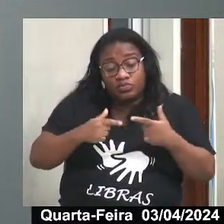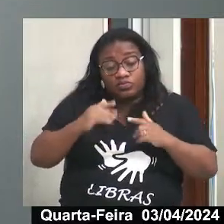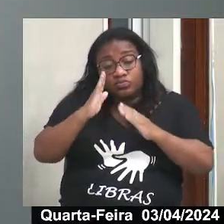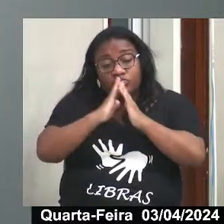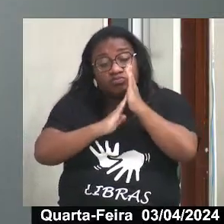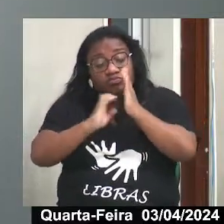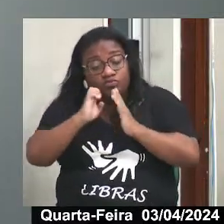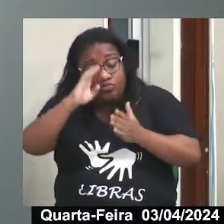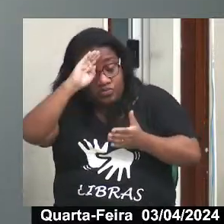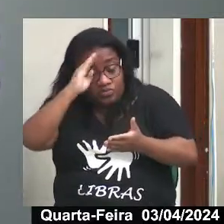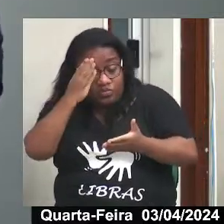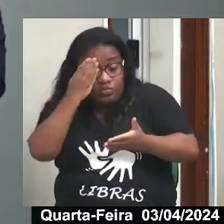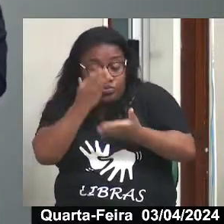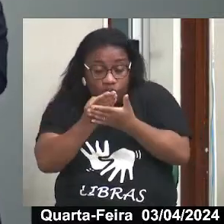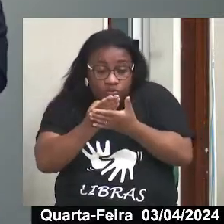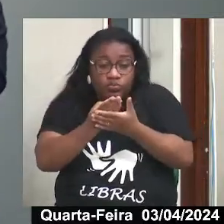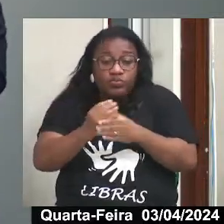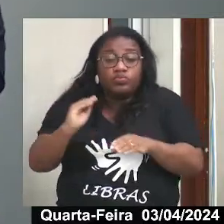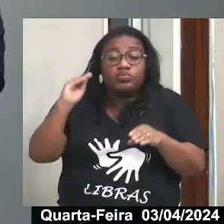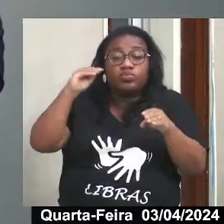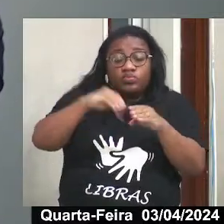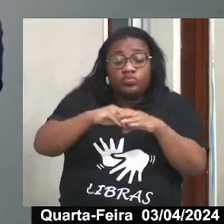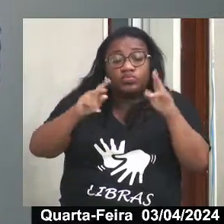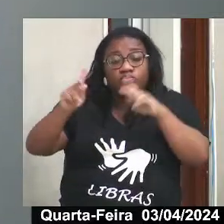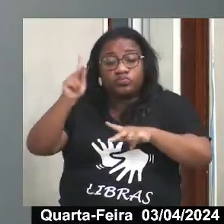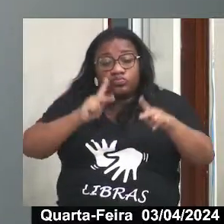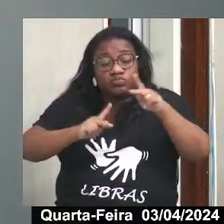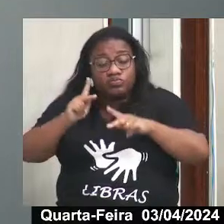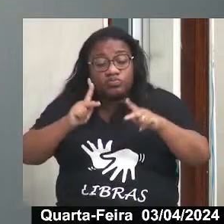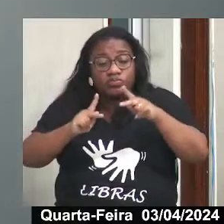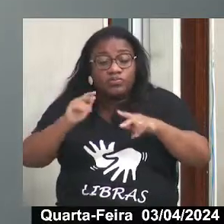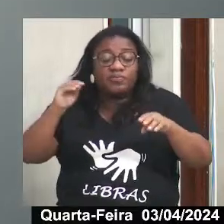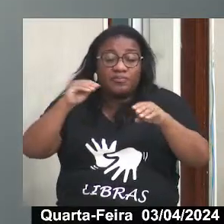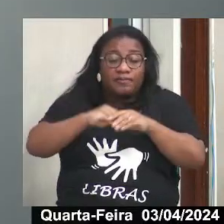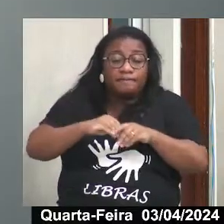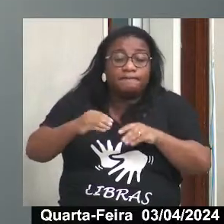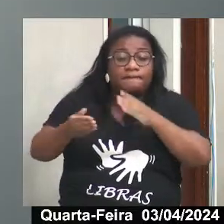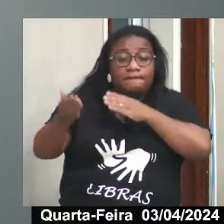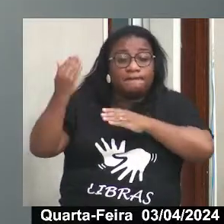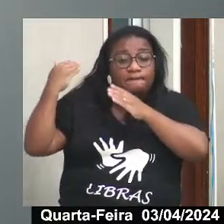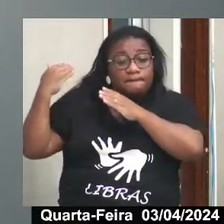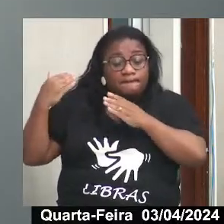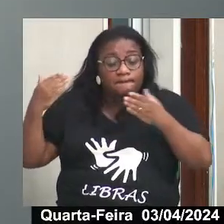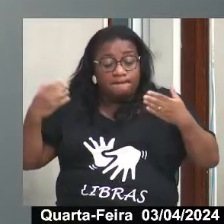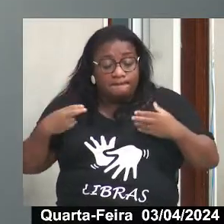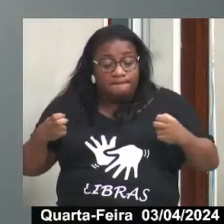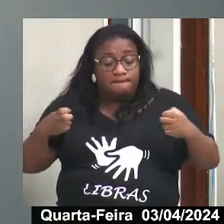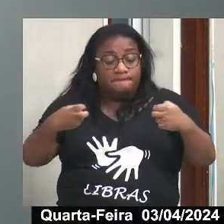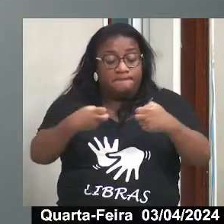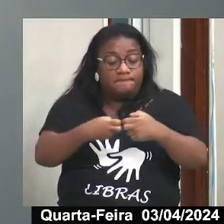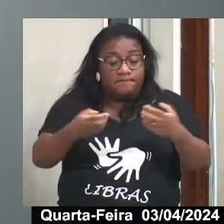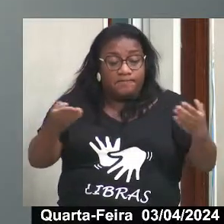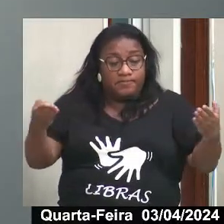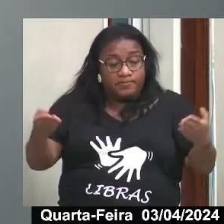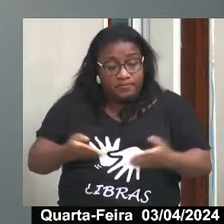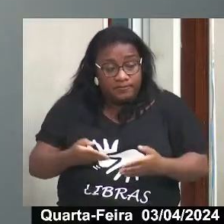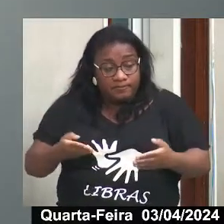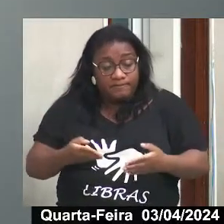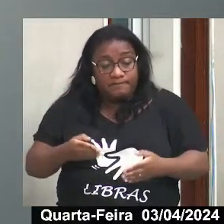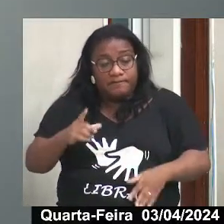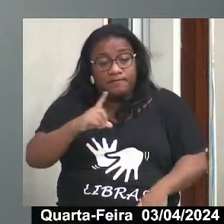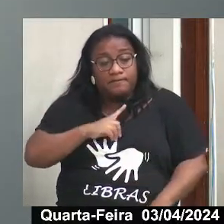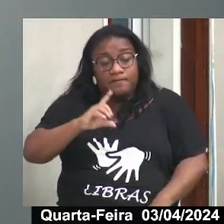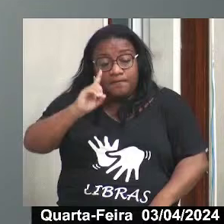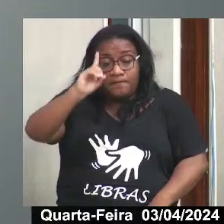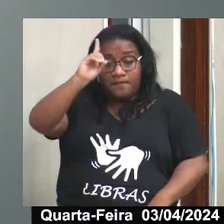imbuense, que confiou em nós o voto popular, a eleição do nosso mandato para a Câmara Municipal, e estava tendo